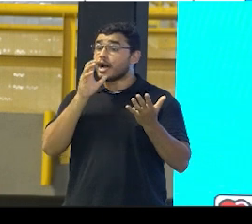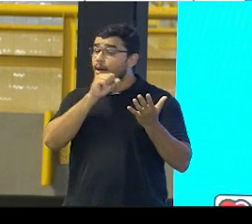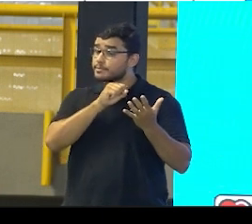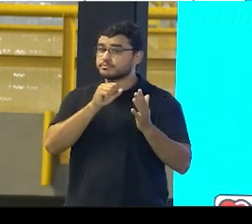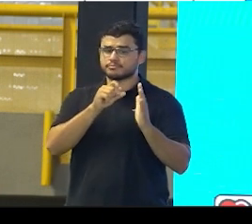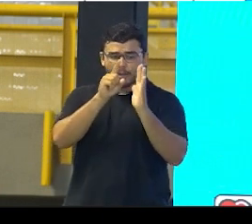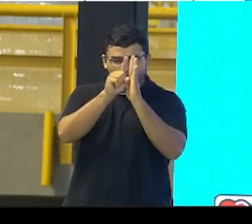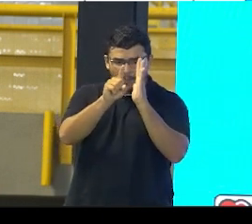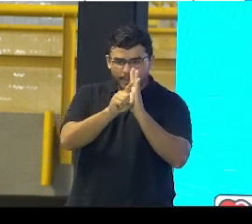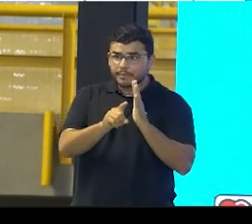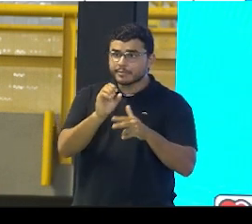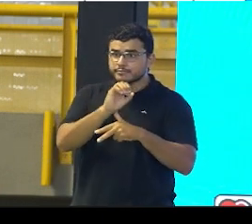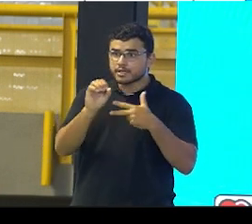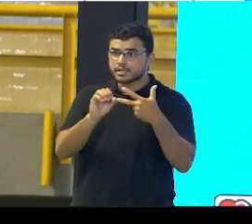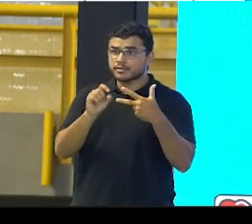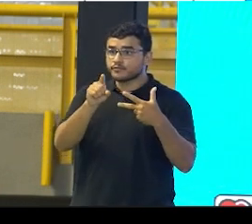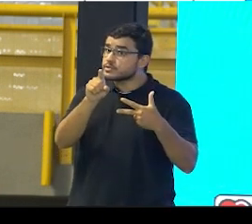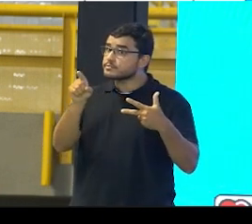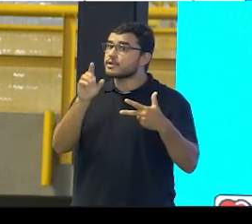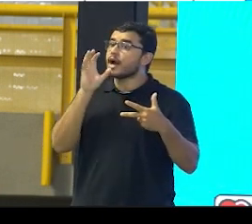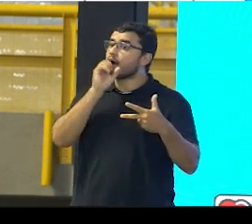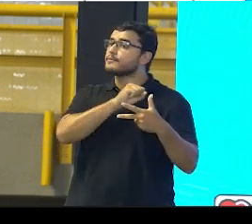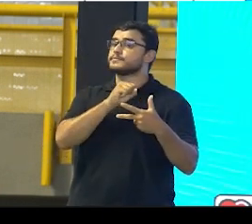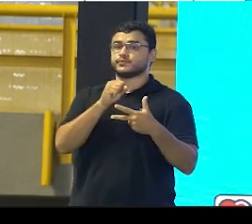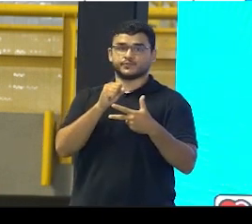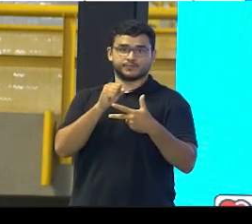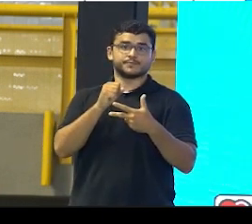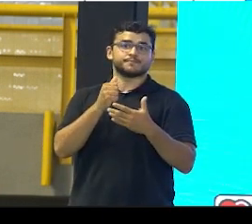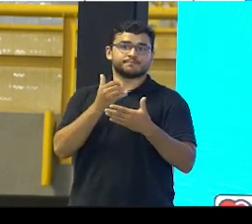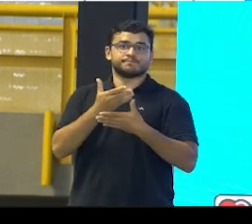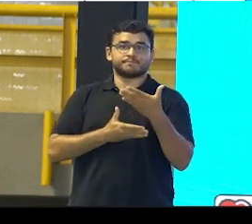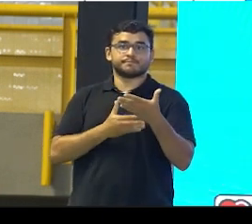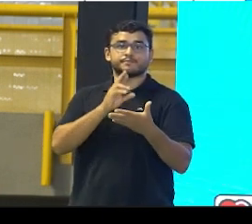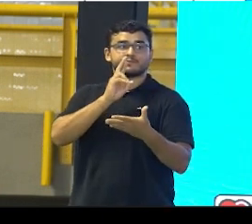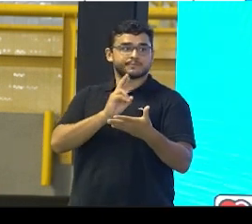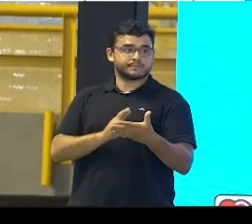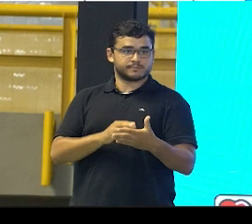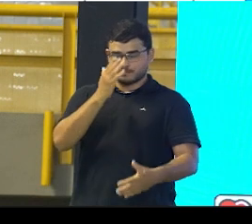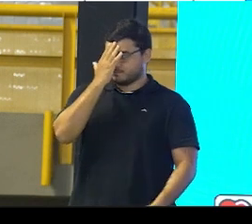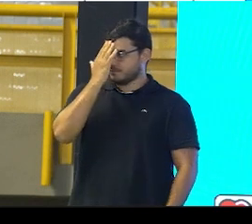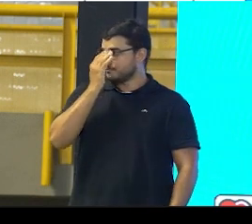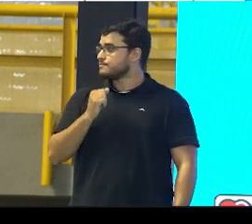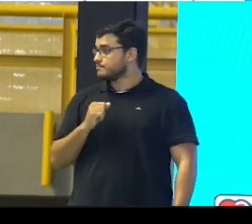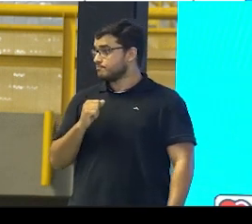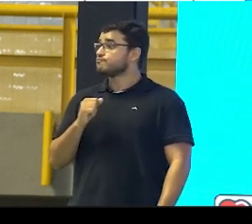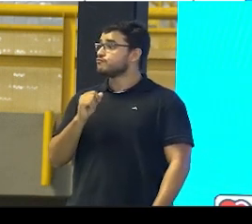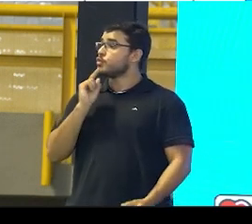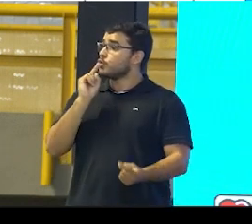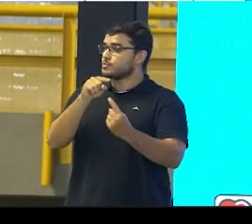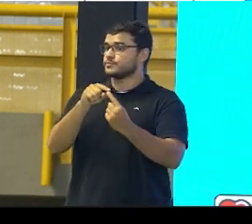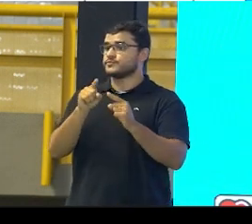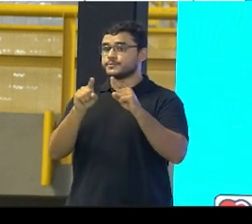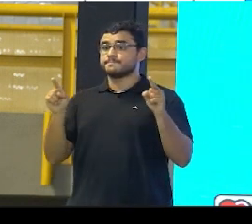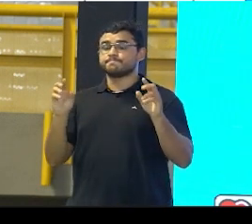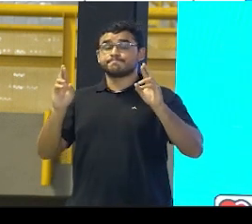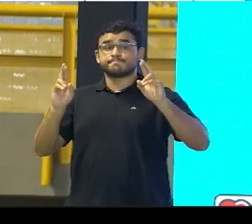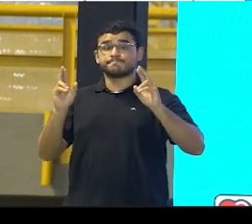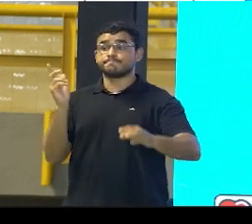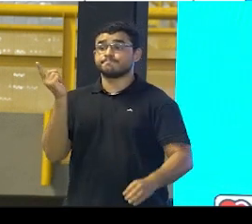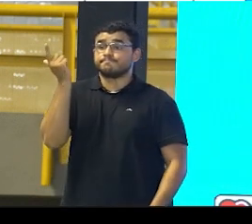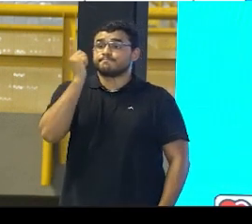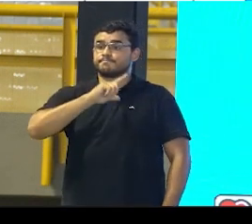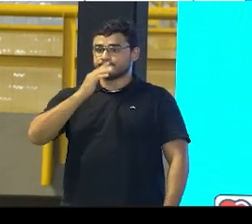óbvio só é óbvio para os olhos preparados. E eis que estamos aqui para prepará-lo rumo ao seu sucesso. Muito